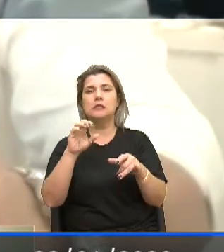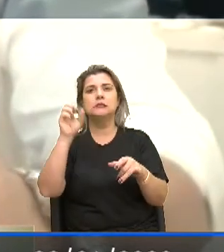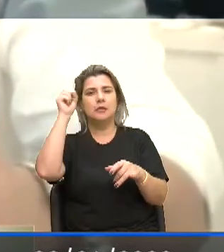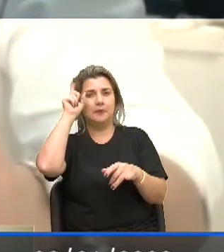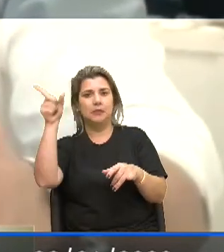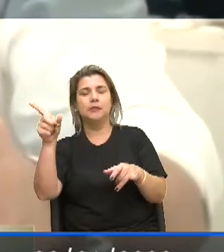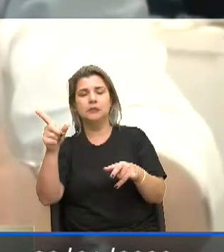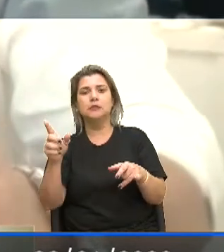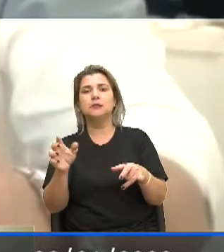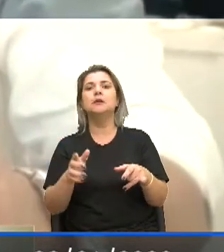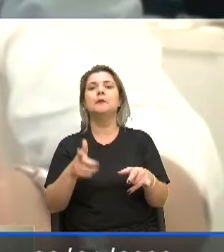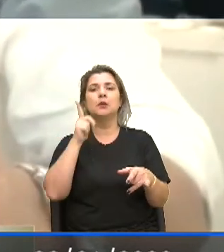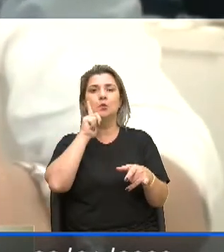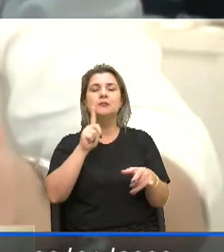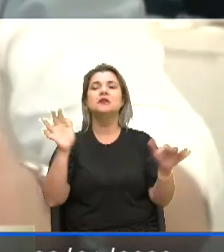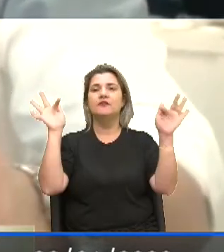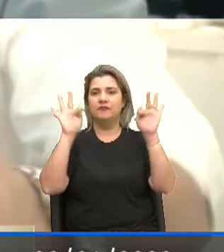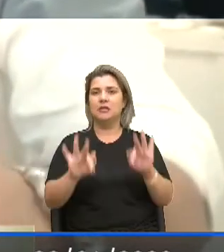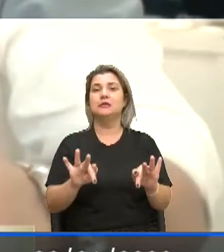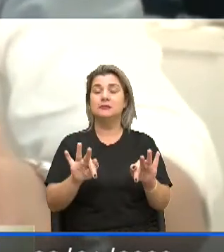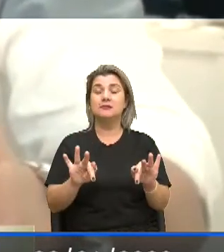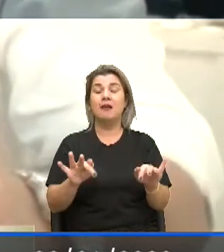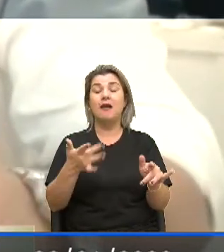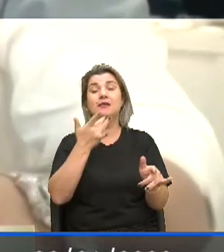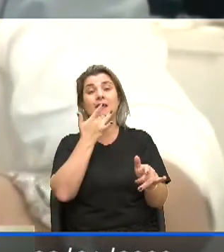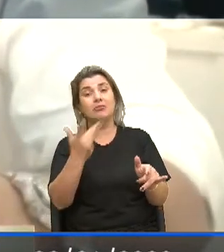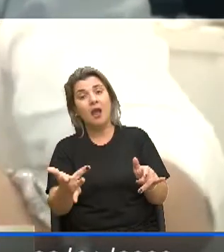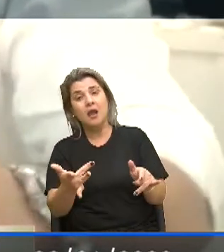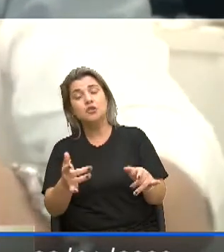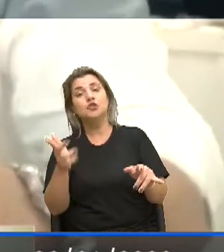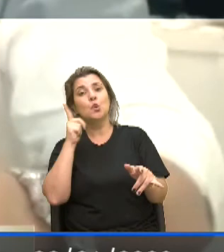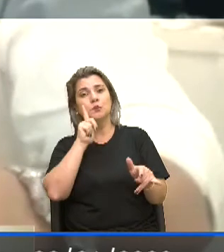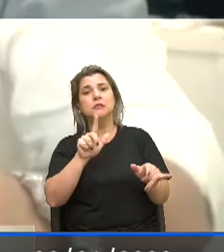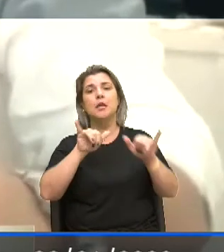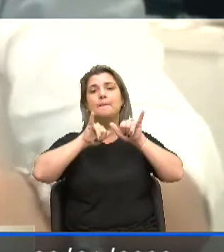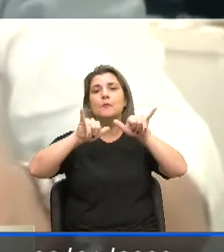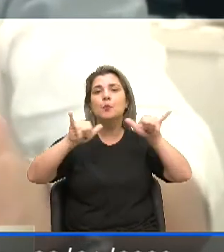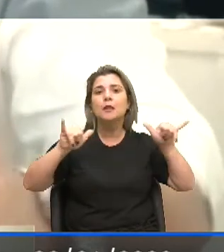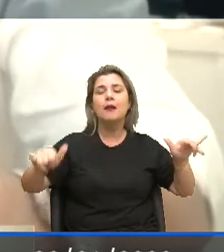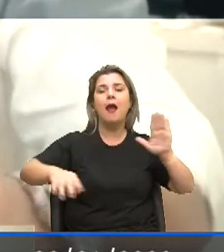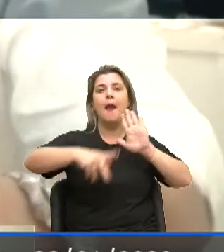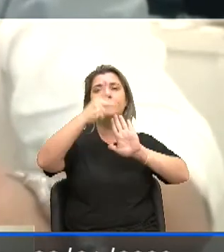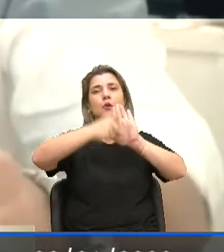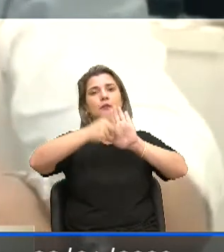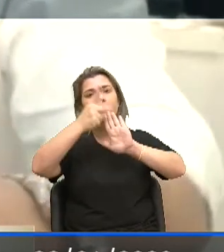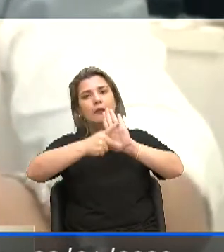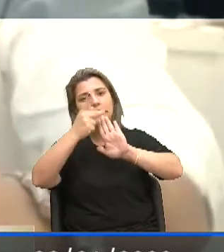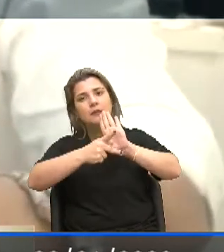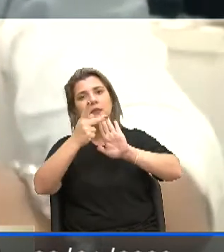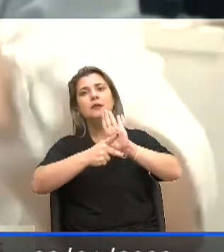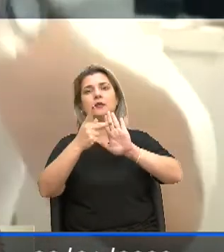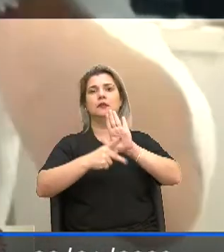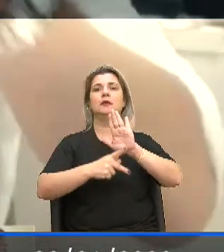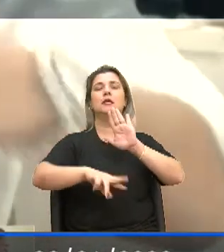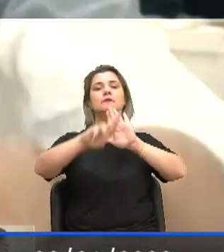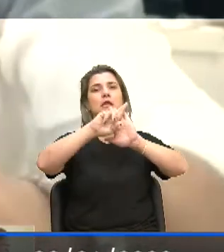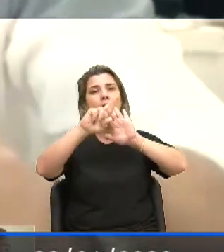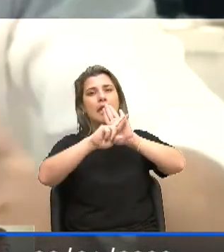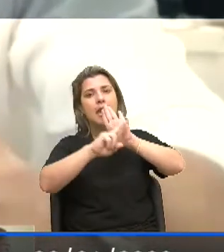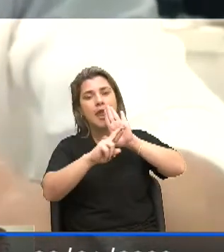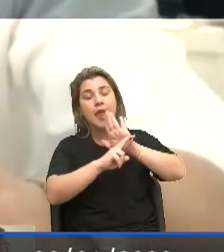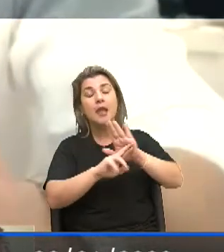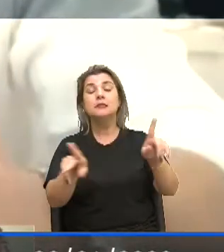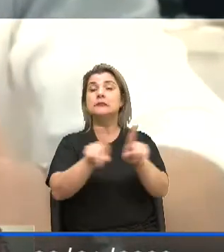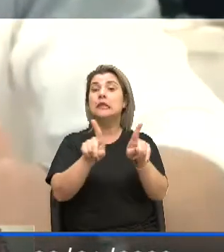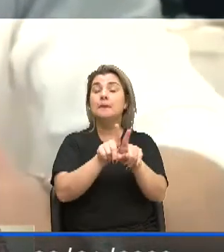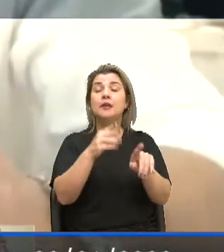ela para na parte da tarde poder estar publicando esta portaria que tende a regrar. E queria fazer um